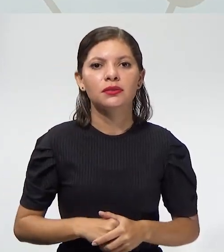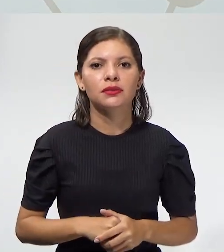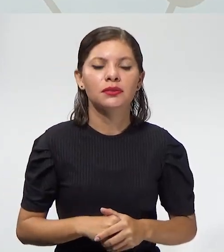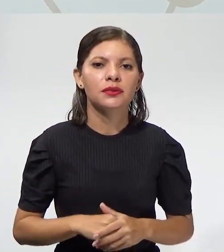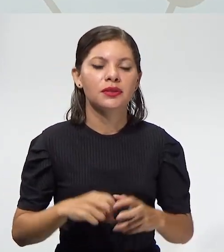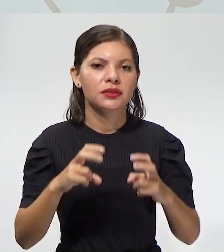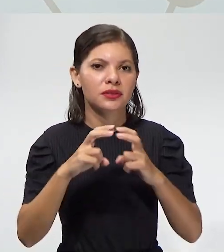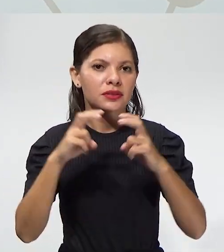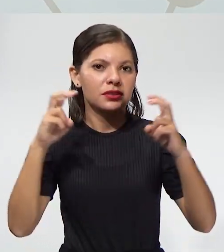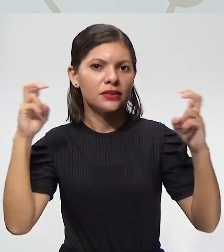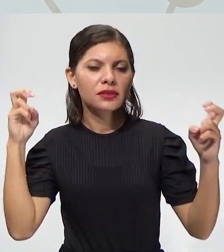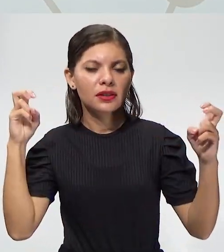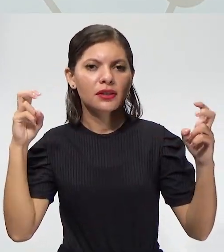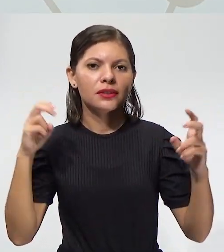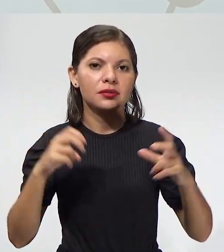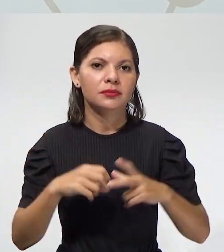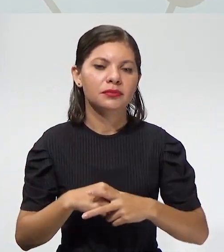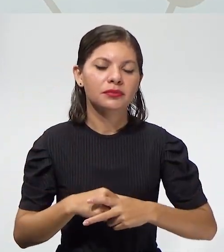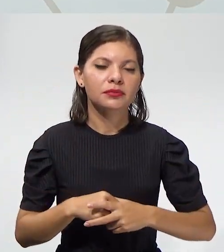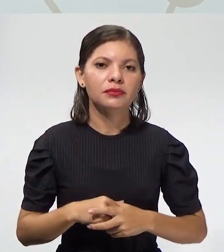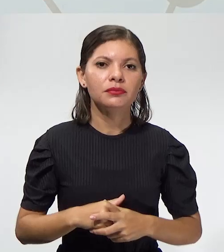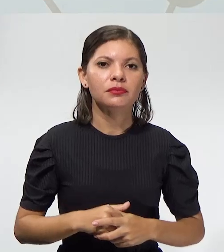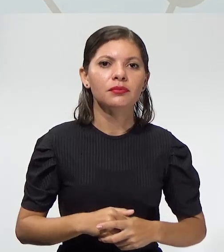te distanciar daquela